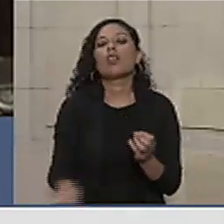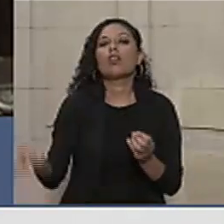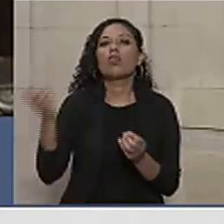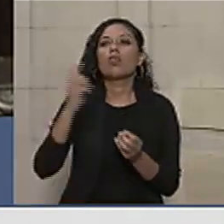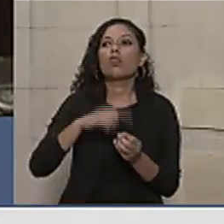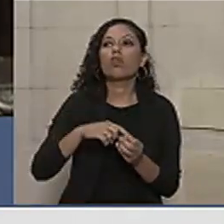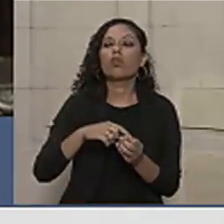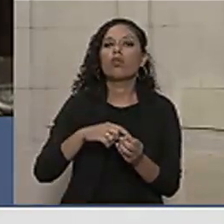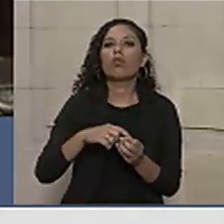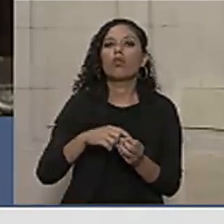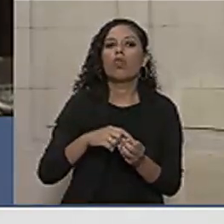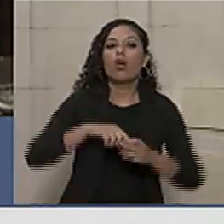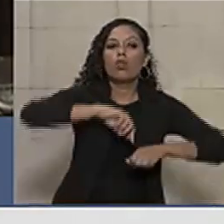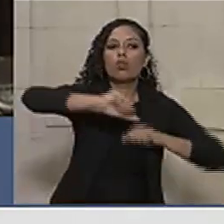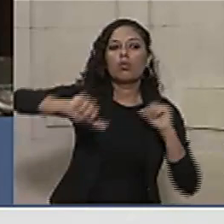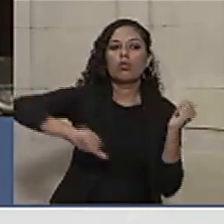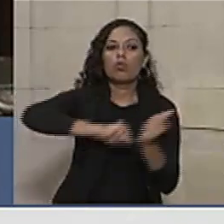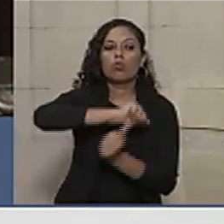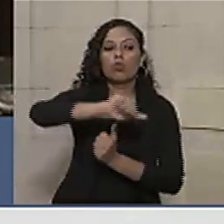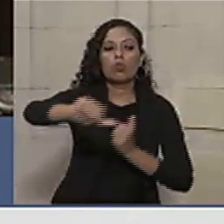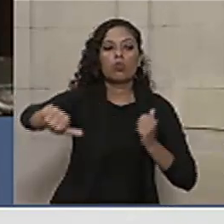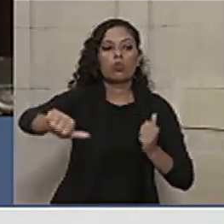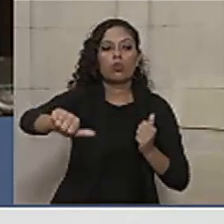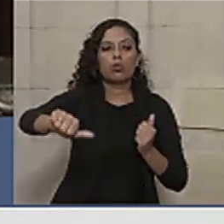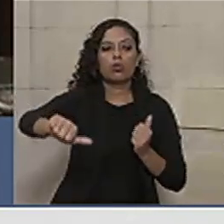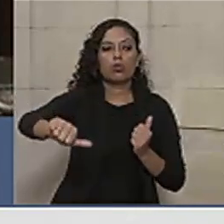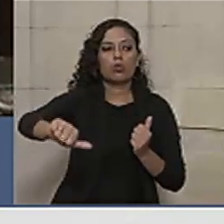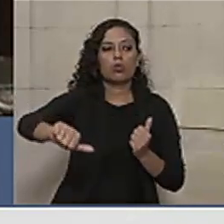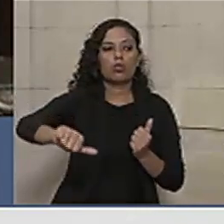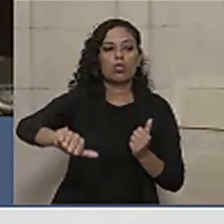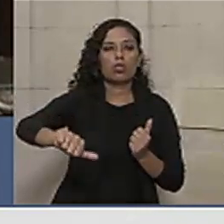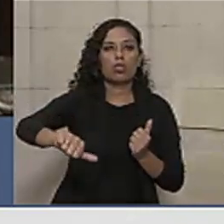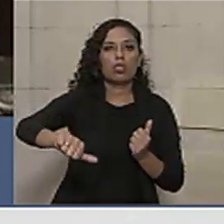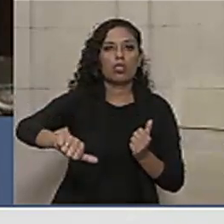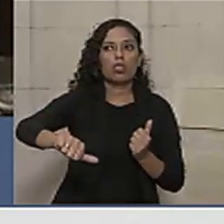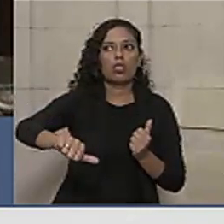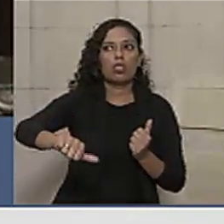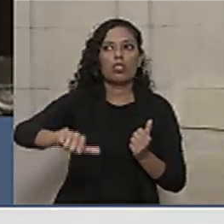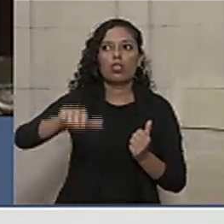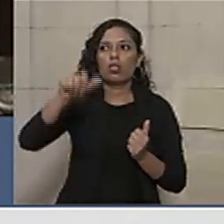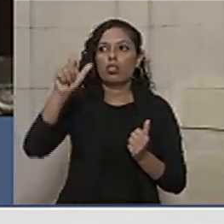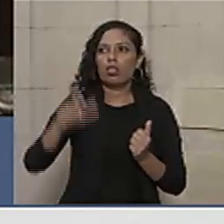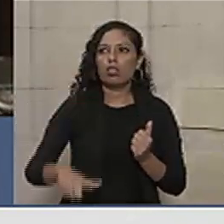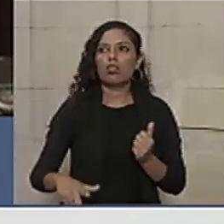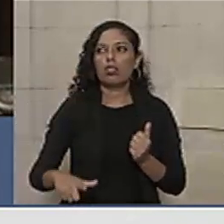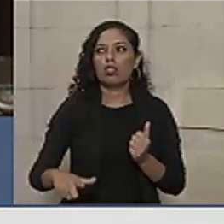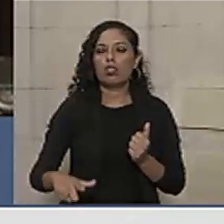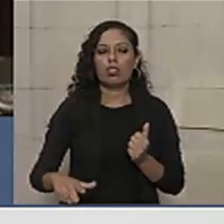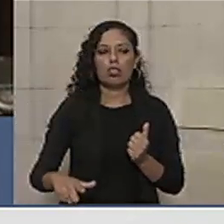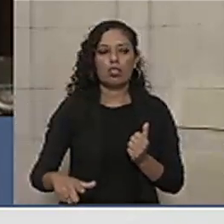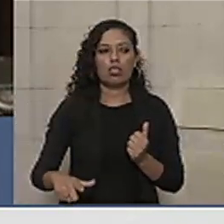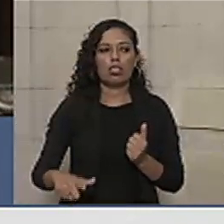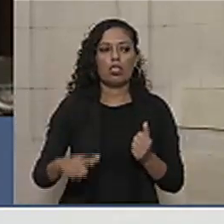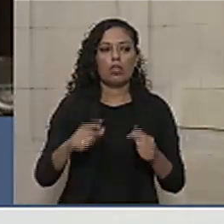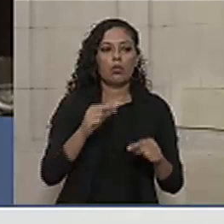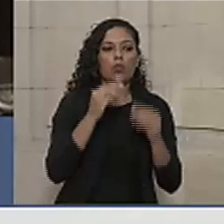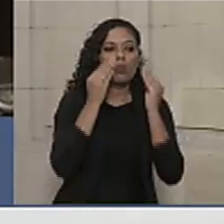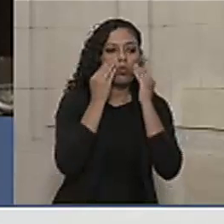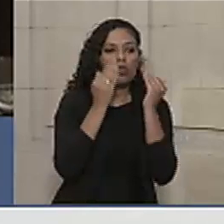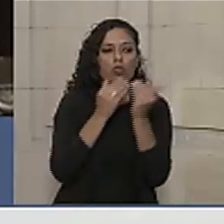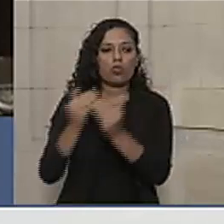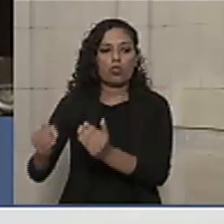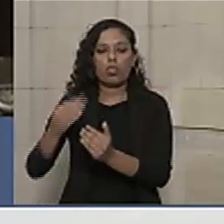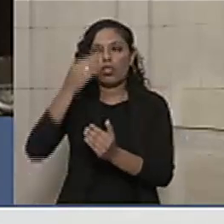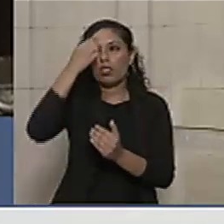retorna, ou seja, corrige esta distorção que foi até apresentada aqui na